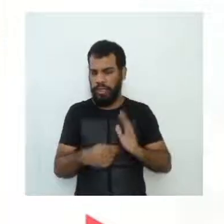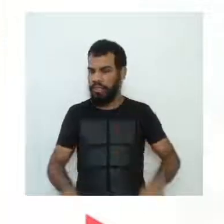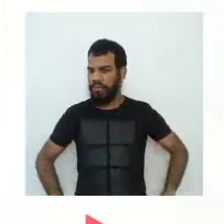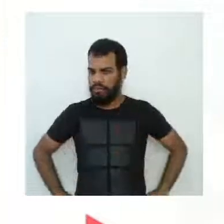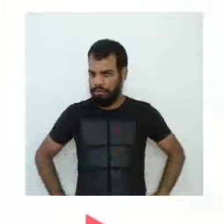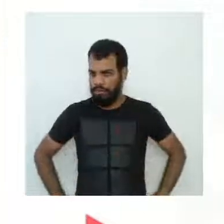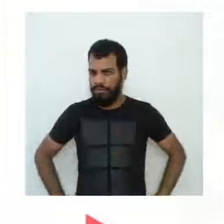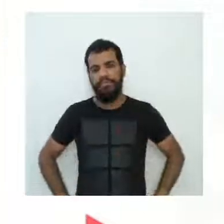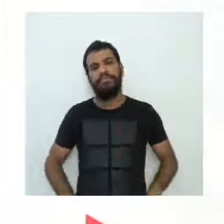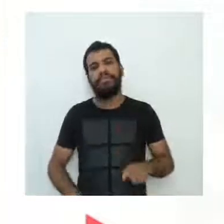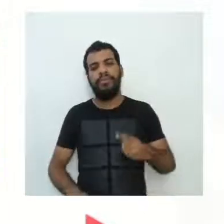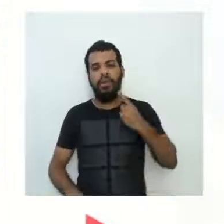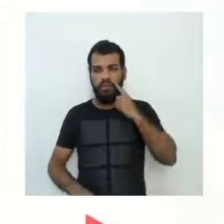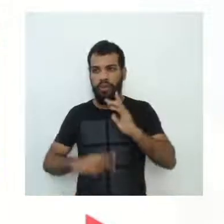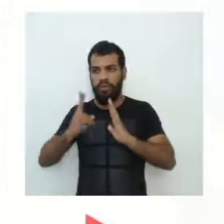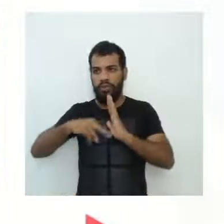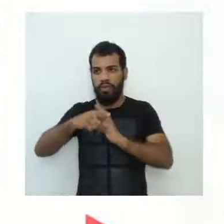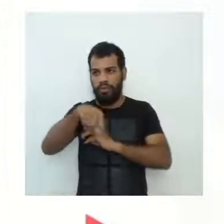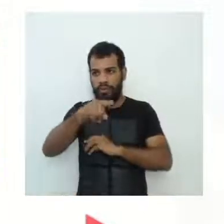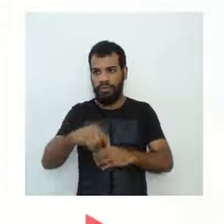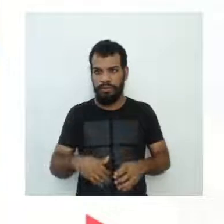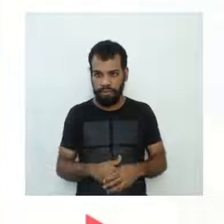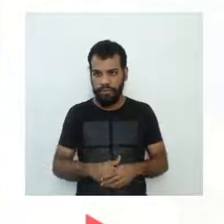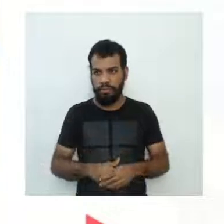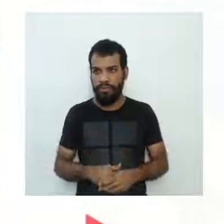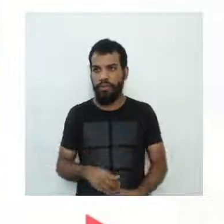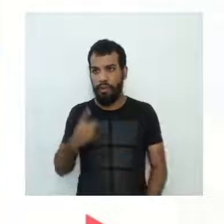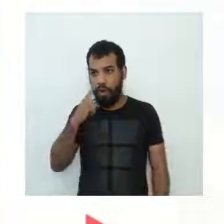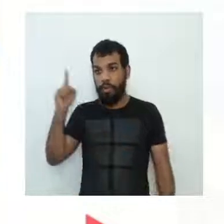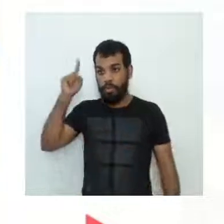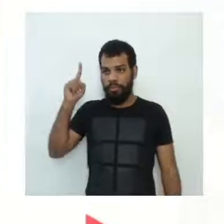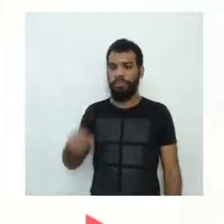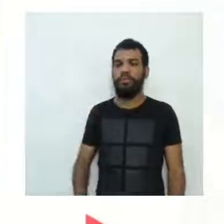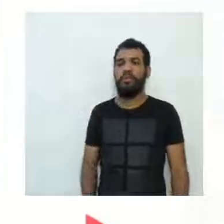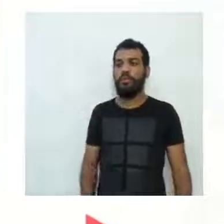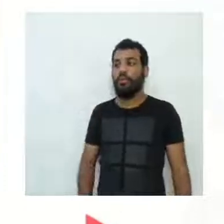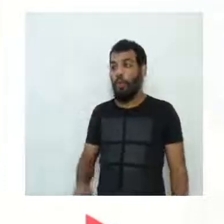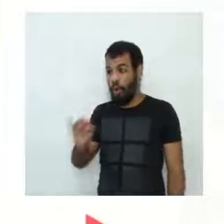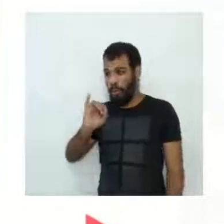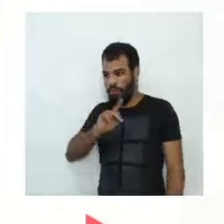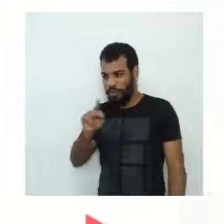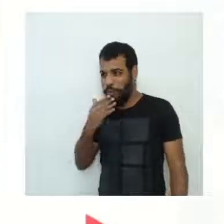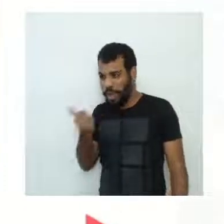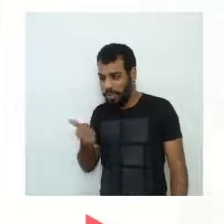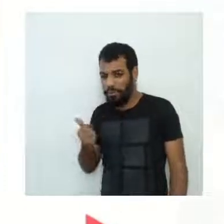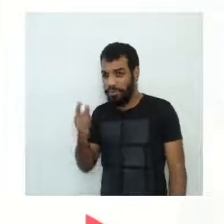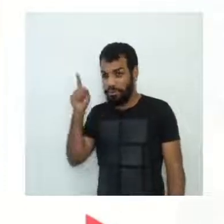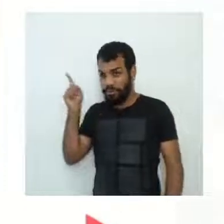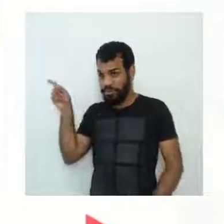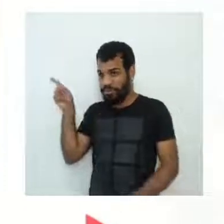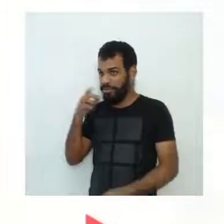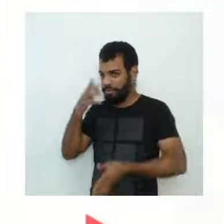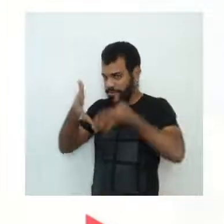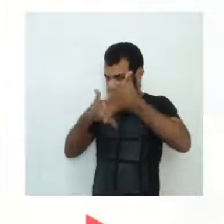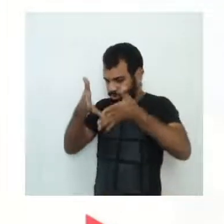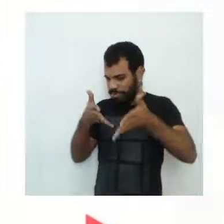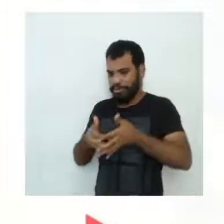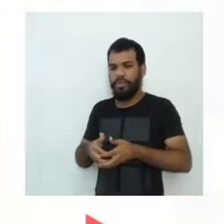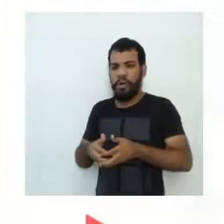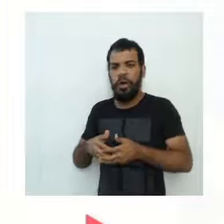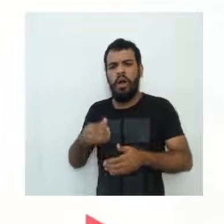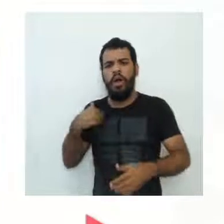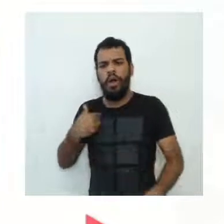palavras. Vou ler para vocês, tá? Oi, professor, tudo bem? Sabe, desde que eu fiz a cirurgia